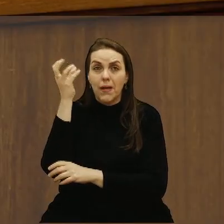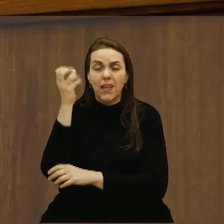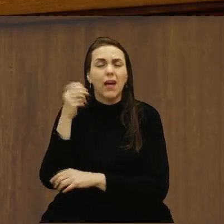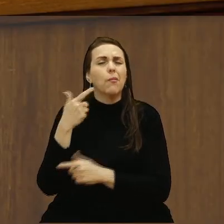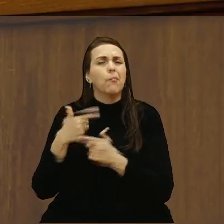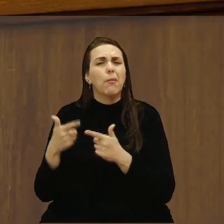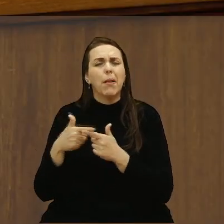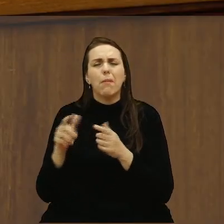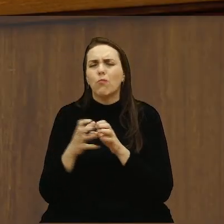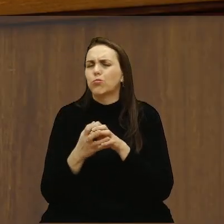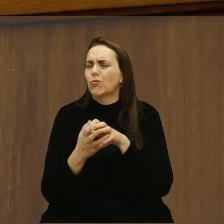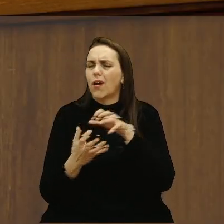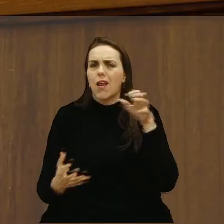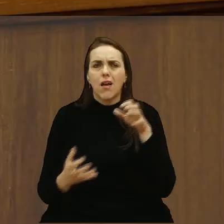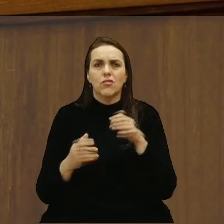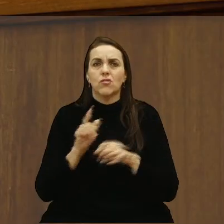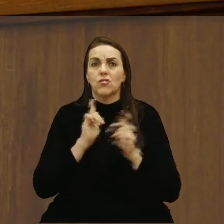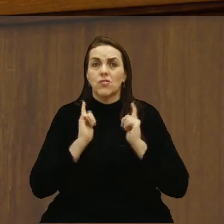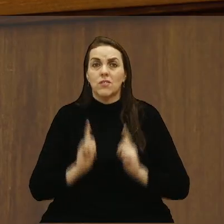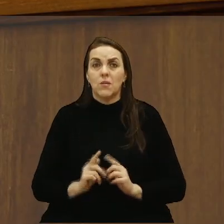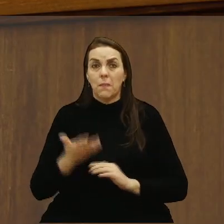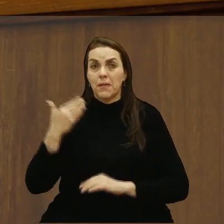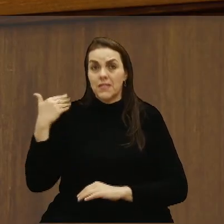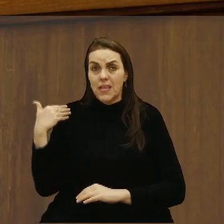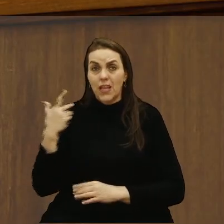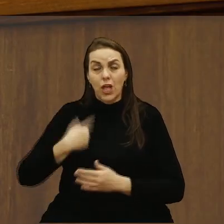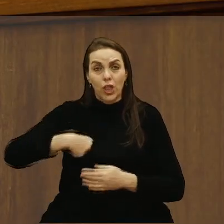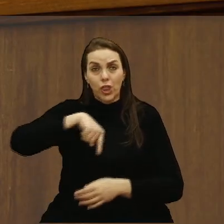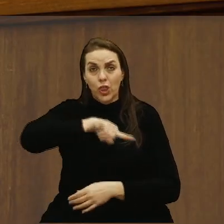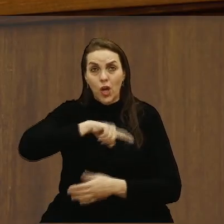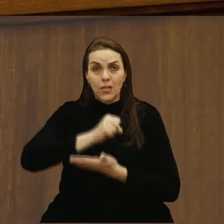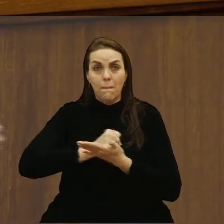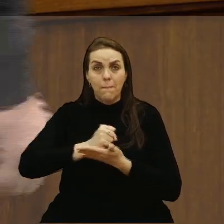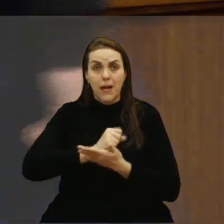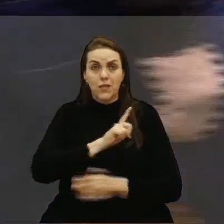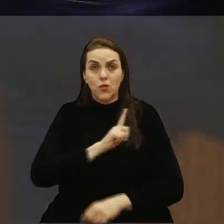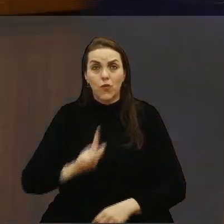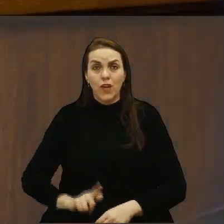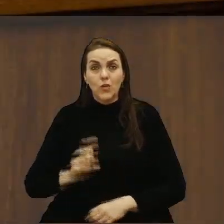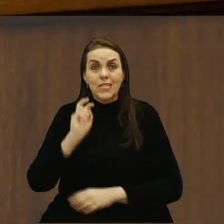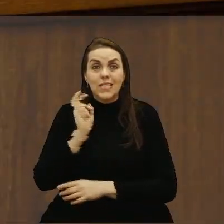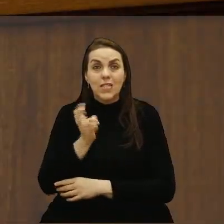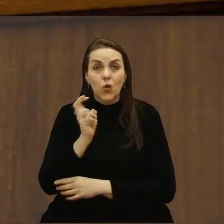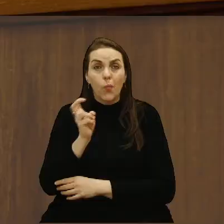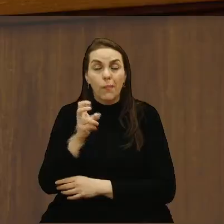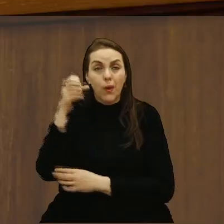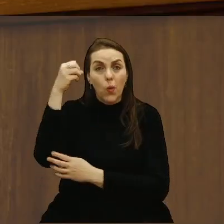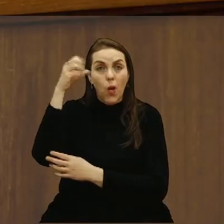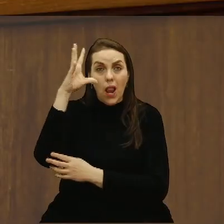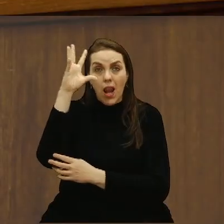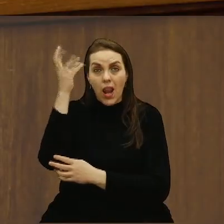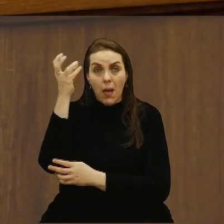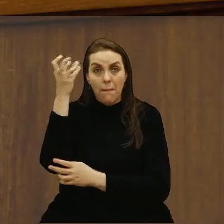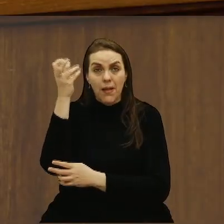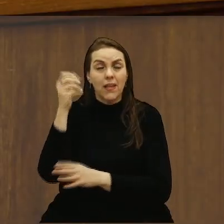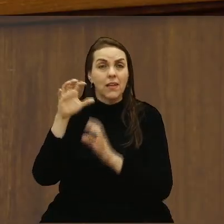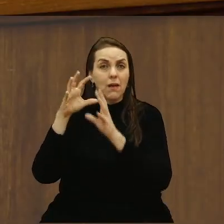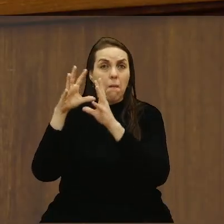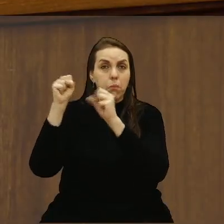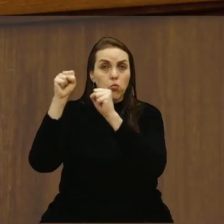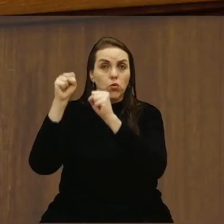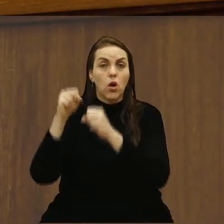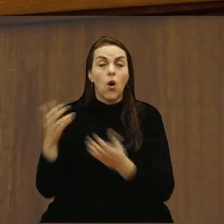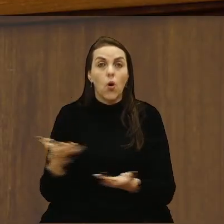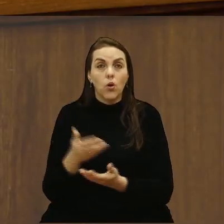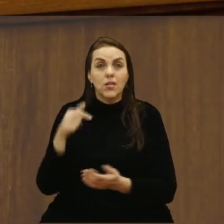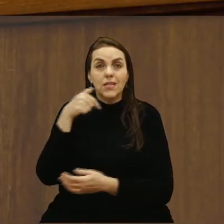passada, principalmente para nós que éramos da base, quando nós estávamos com 5.000 lâmpadas queimadas. Hoje a gente tem